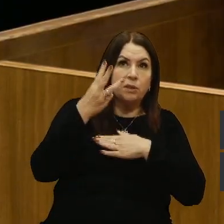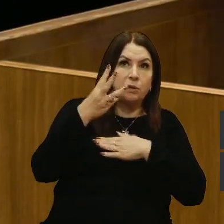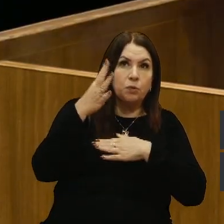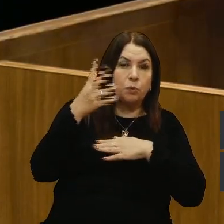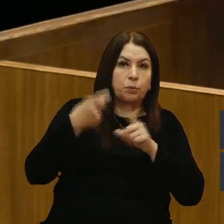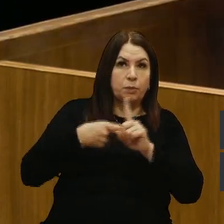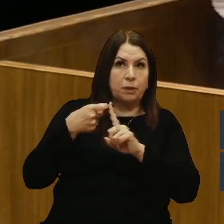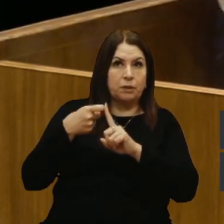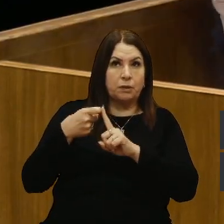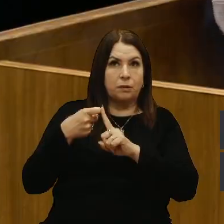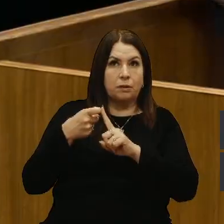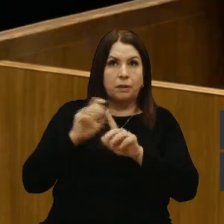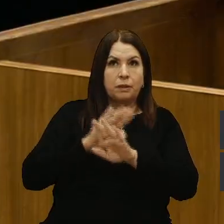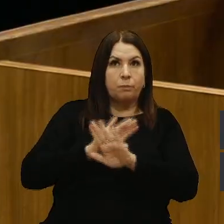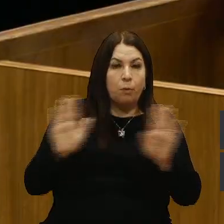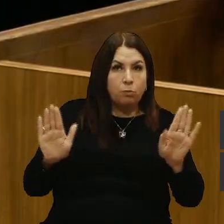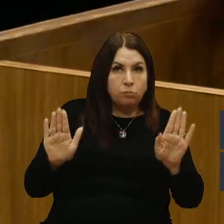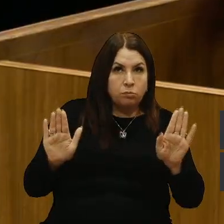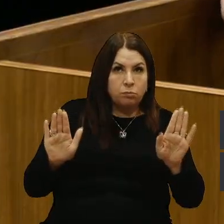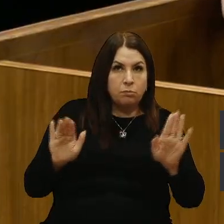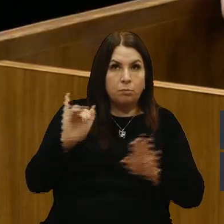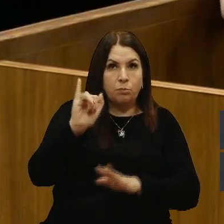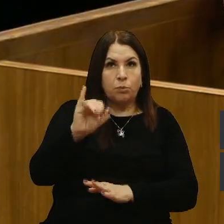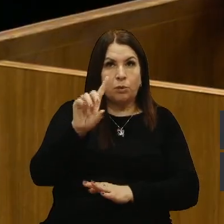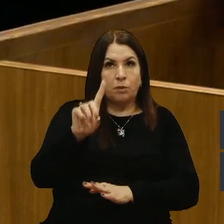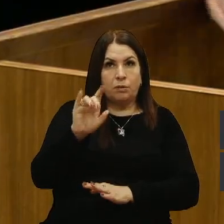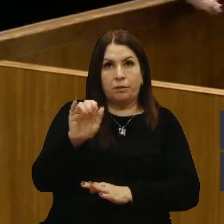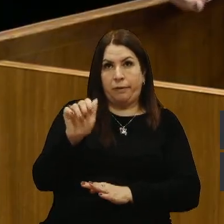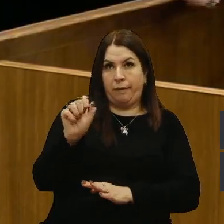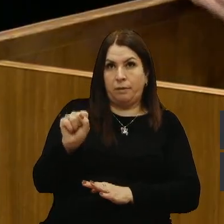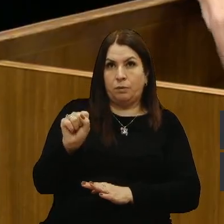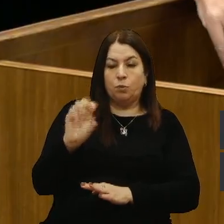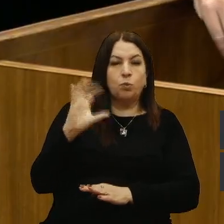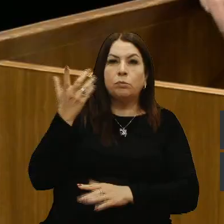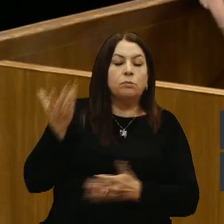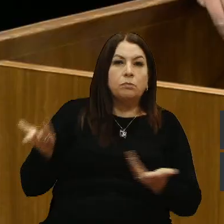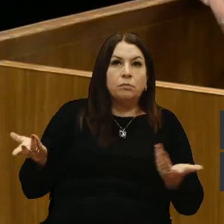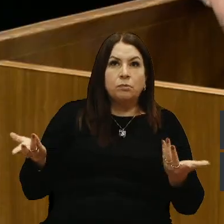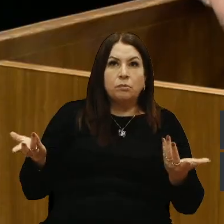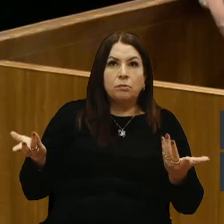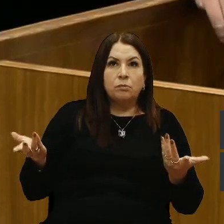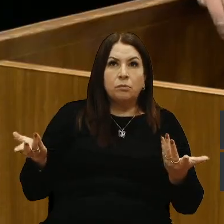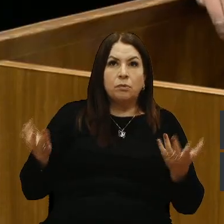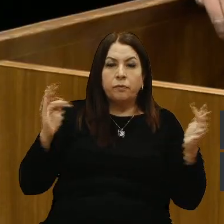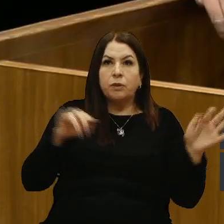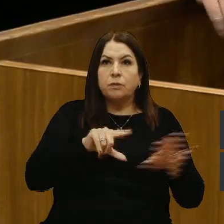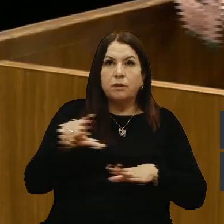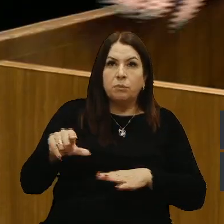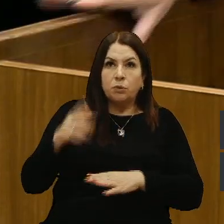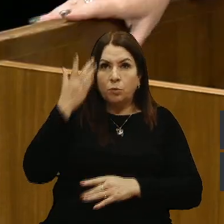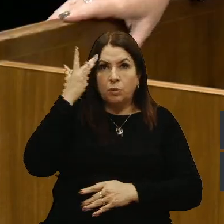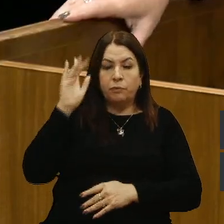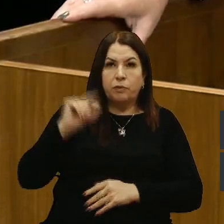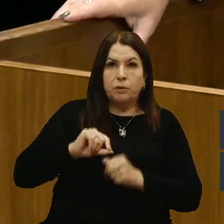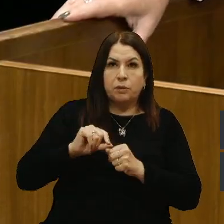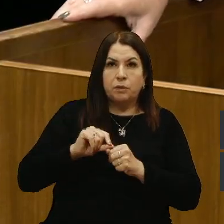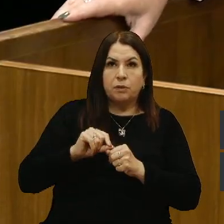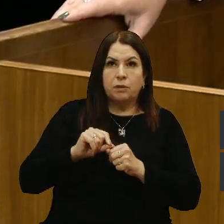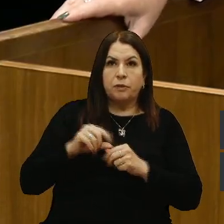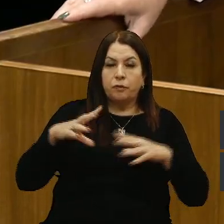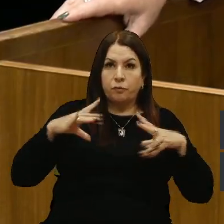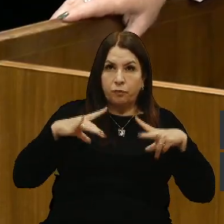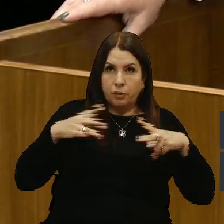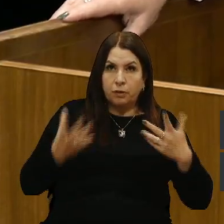meses, que deu por ideias. O que está acontecendo? Esse final de semana, não sei vocês, eu passei o